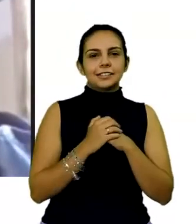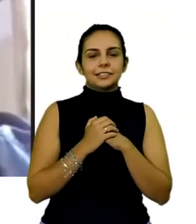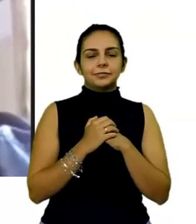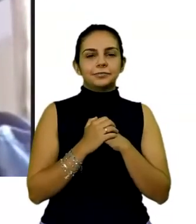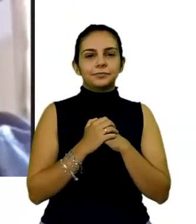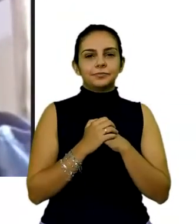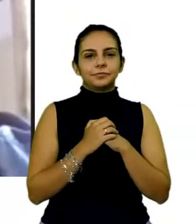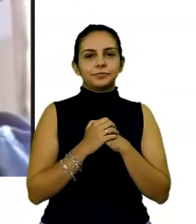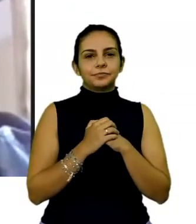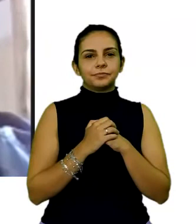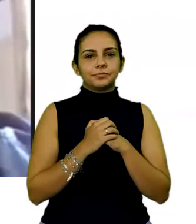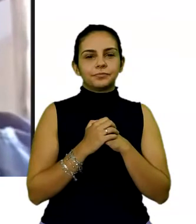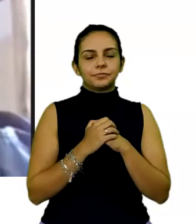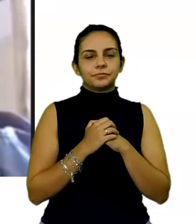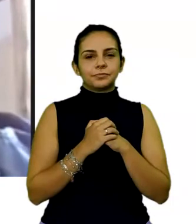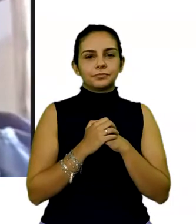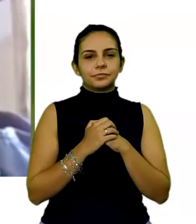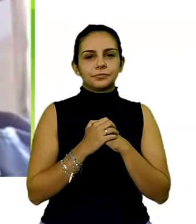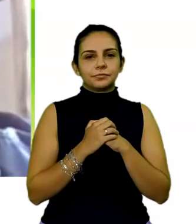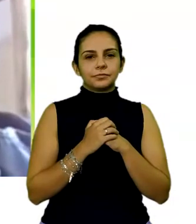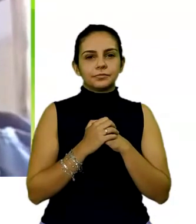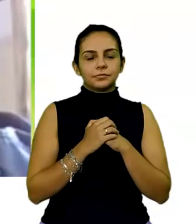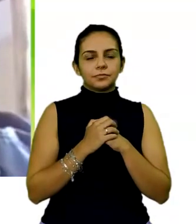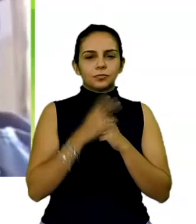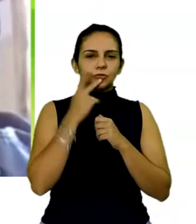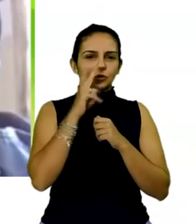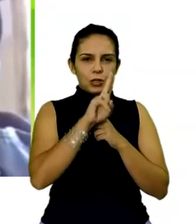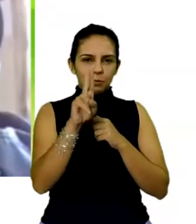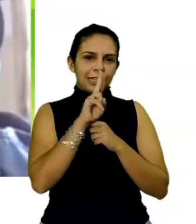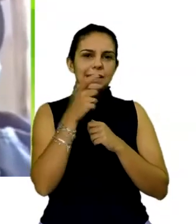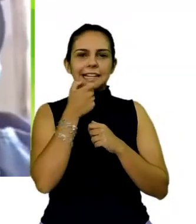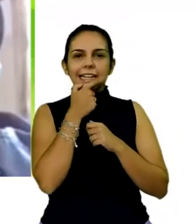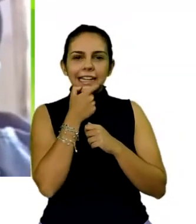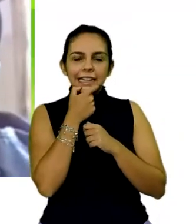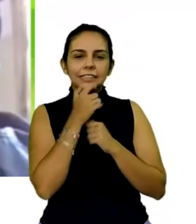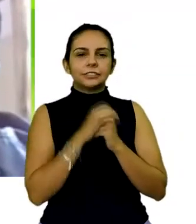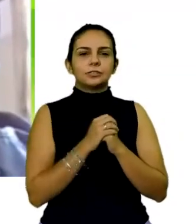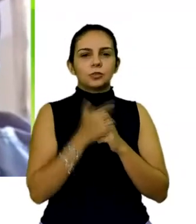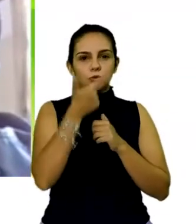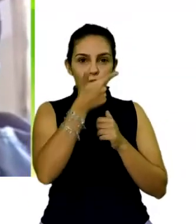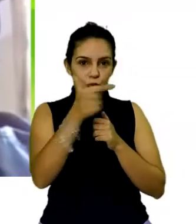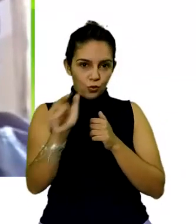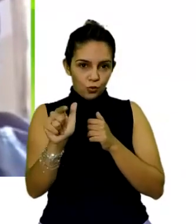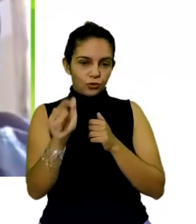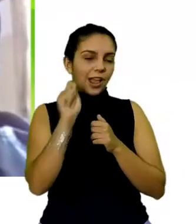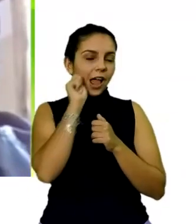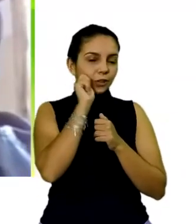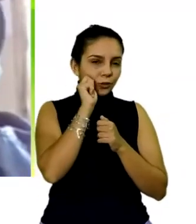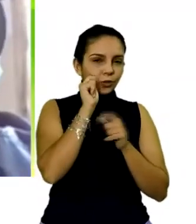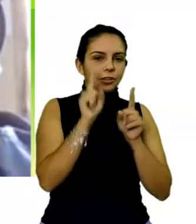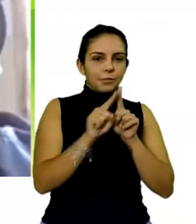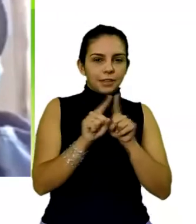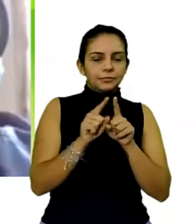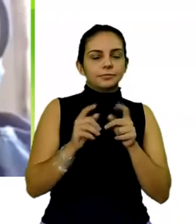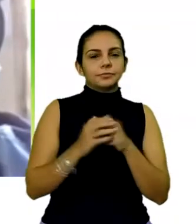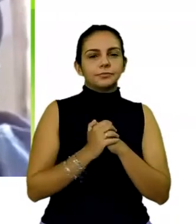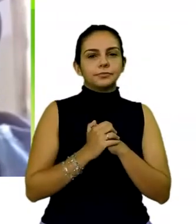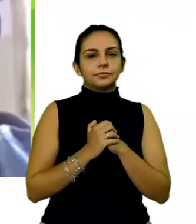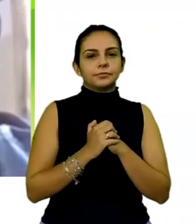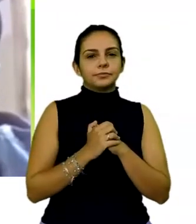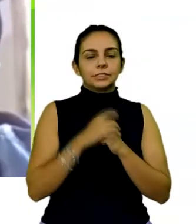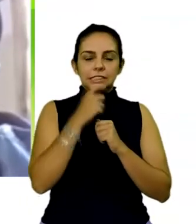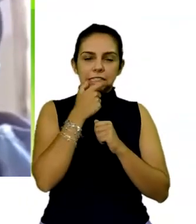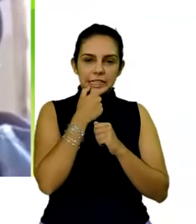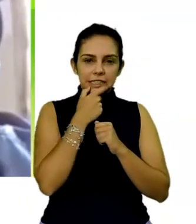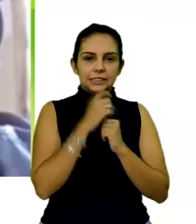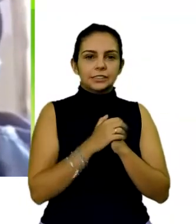né? E pelo Sir Michael Redgrave, que é outro grande ator, né, em